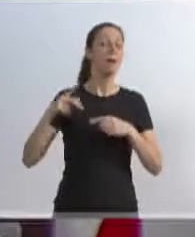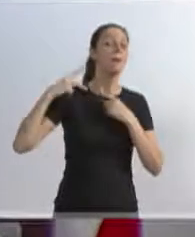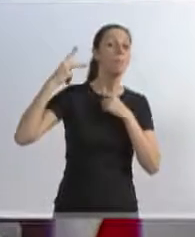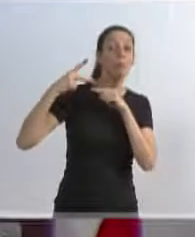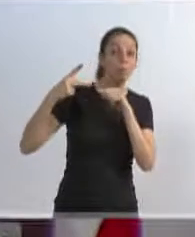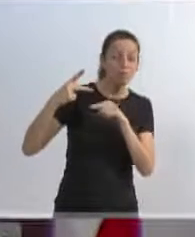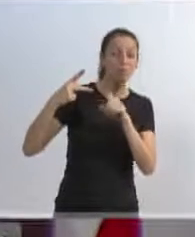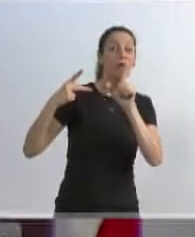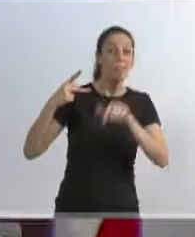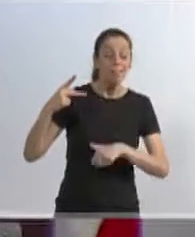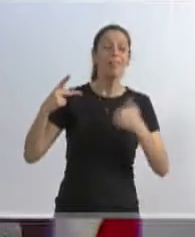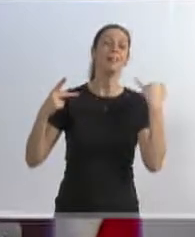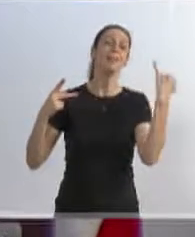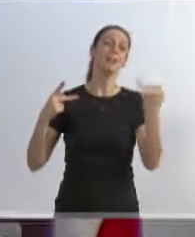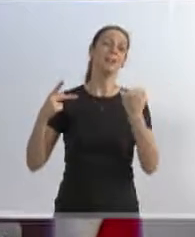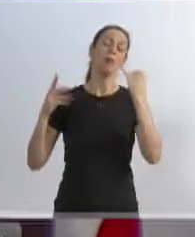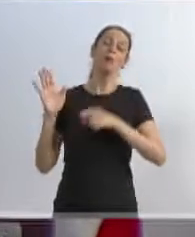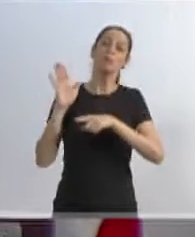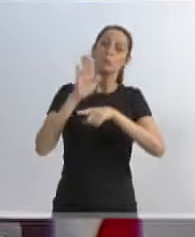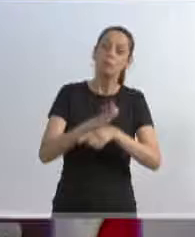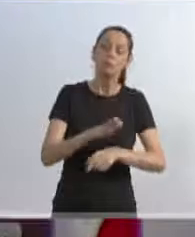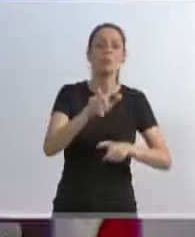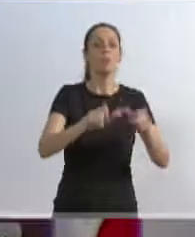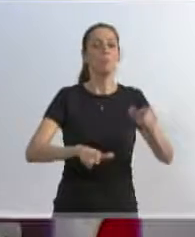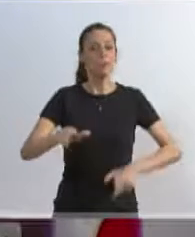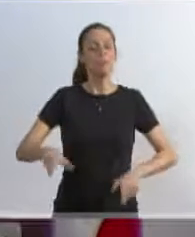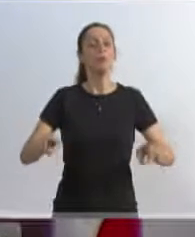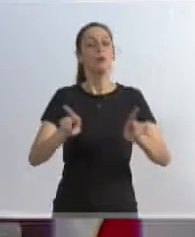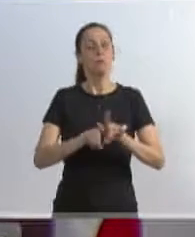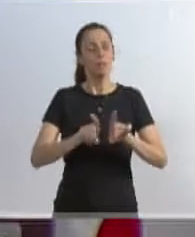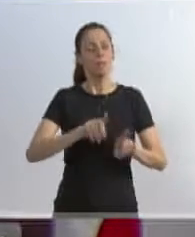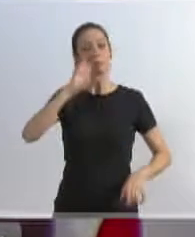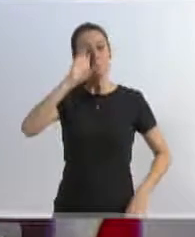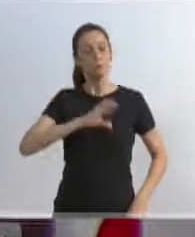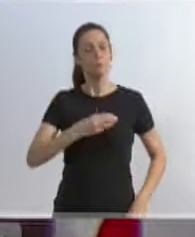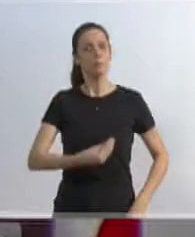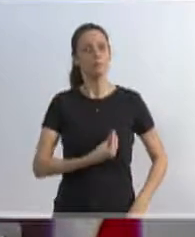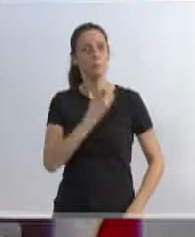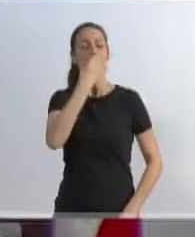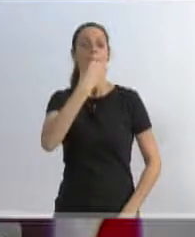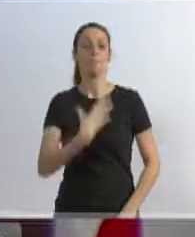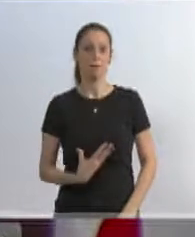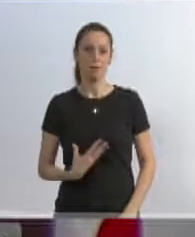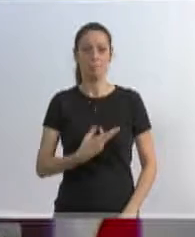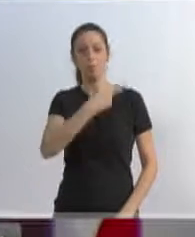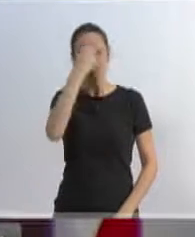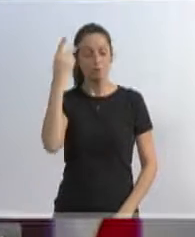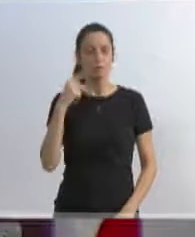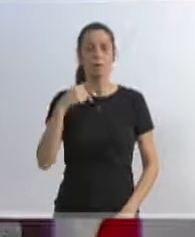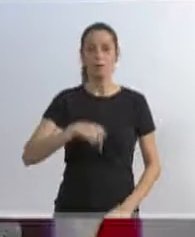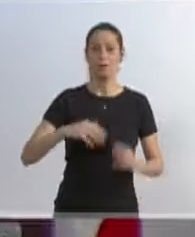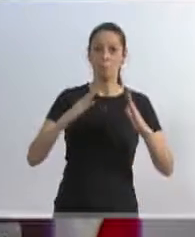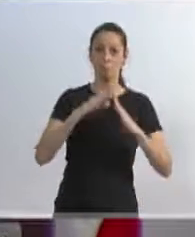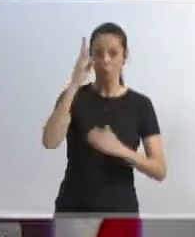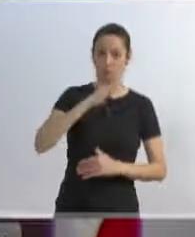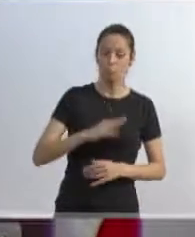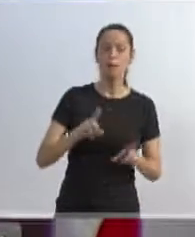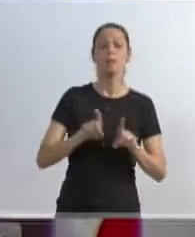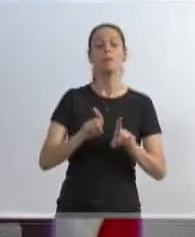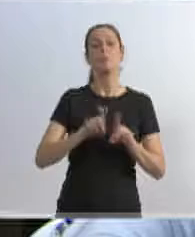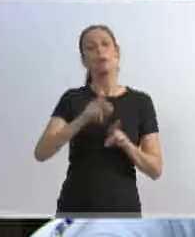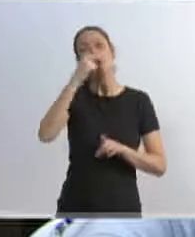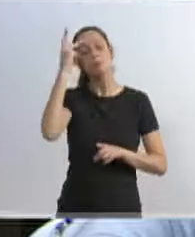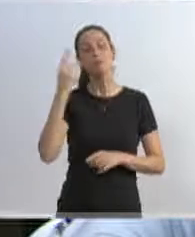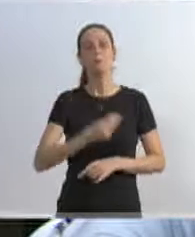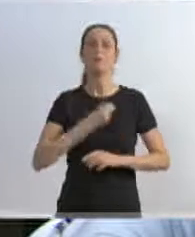para o bem estar e para a vivência do cidadão enquanto o brasileiro o cidadão do mundo com segunda parte a vossa